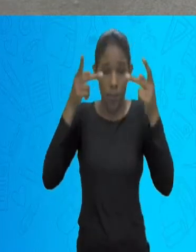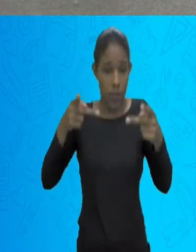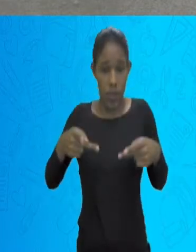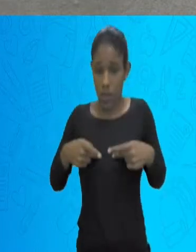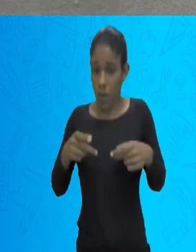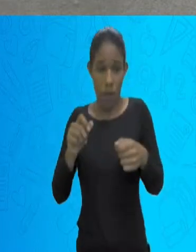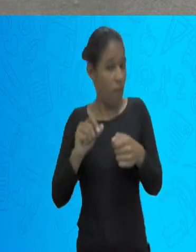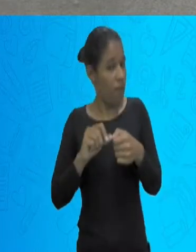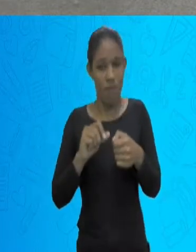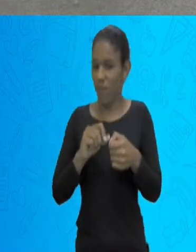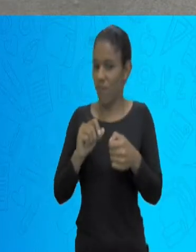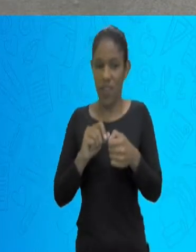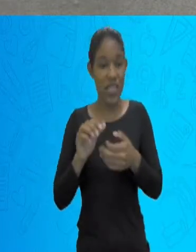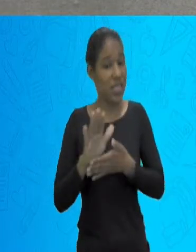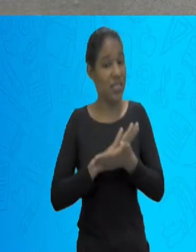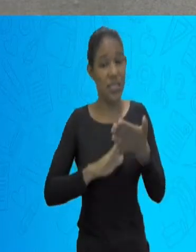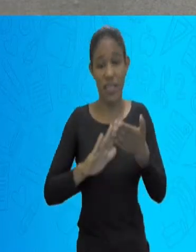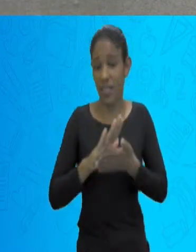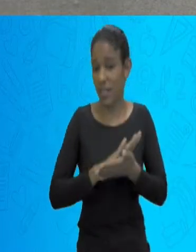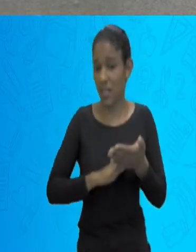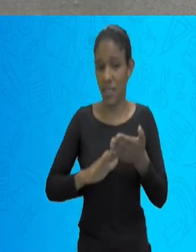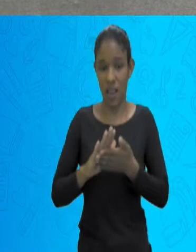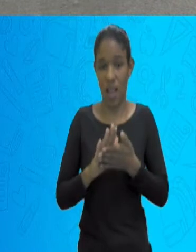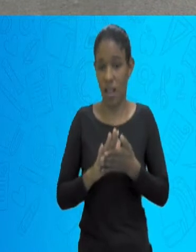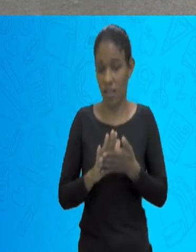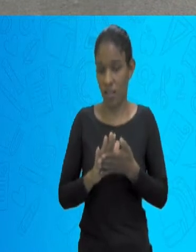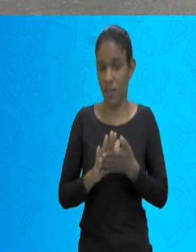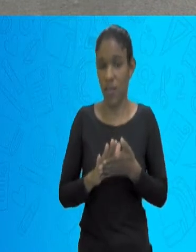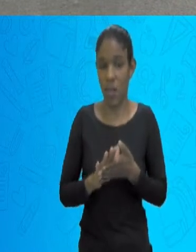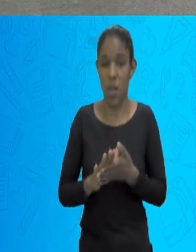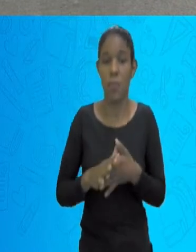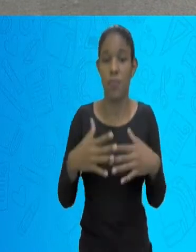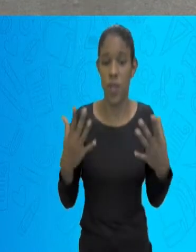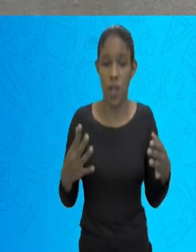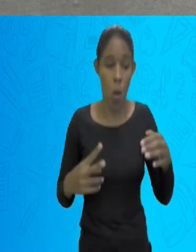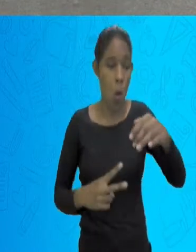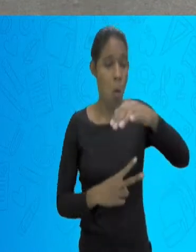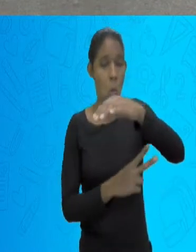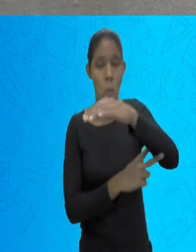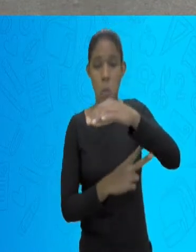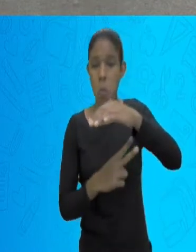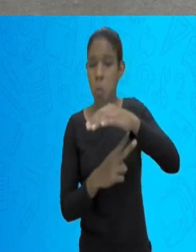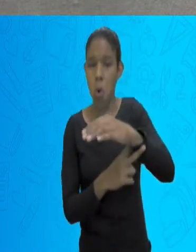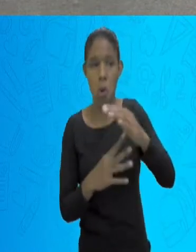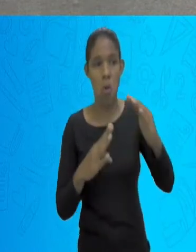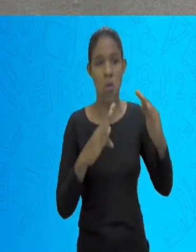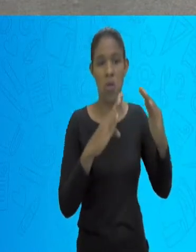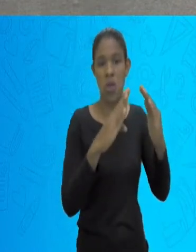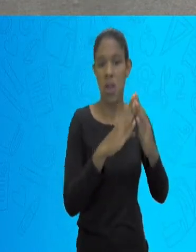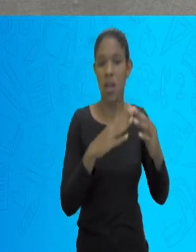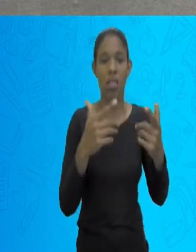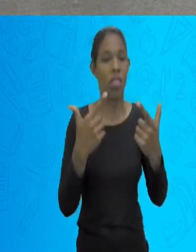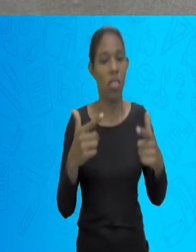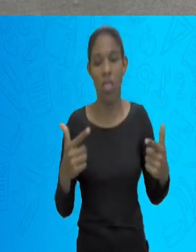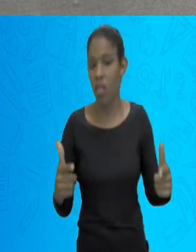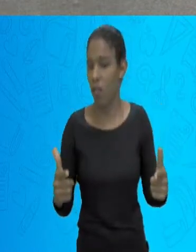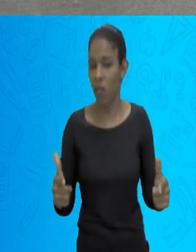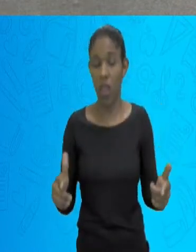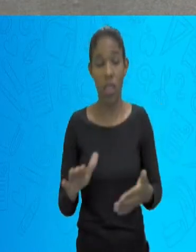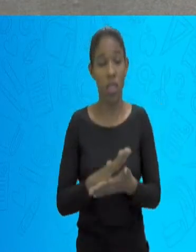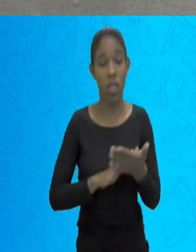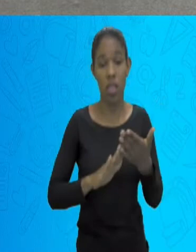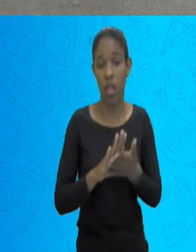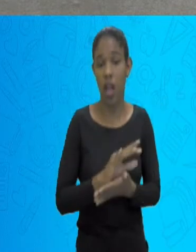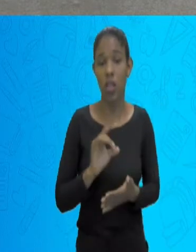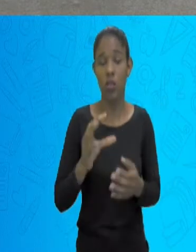ninguém fez uma casa, que ninguém construiu uma ponte. Essa é uma vegetação totalmente natural. Vamos